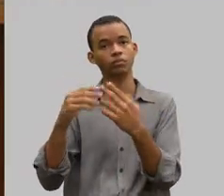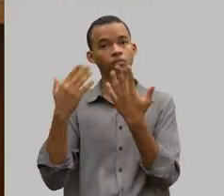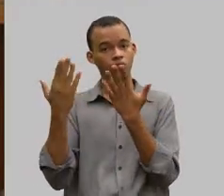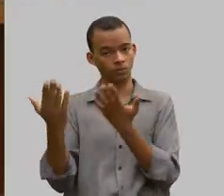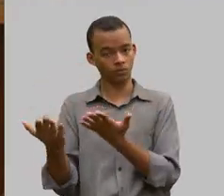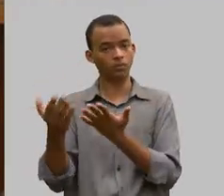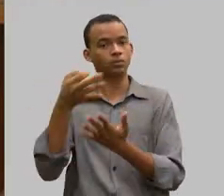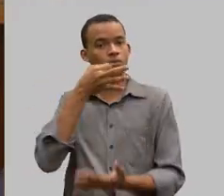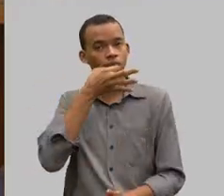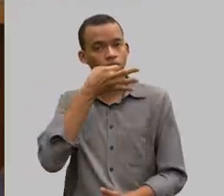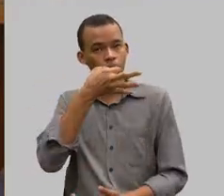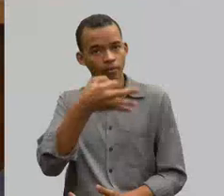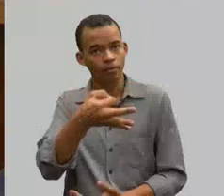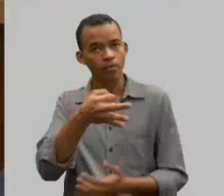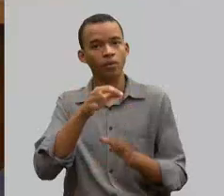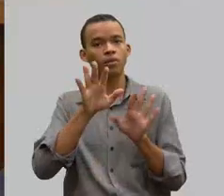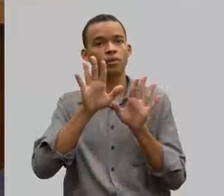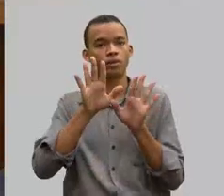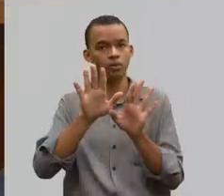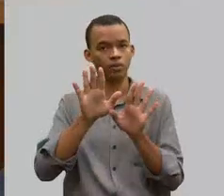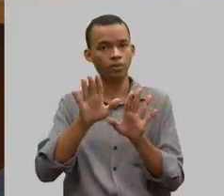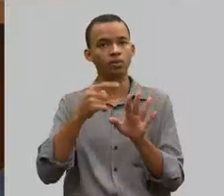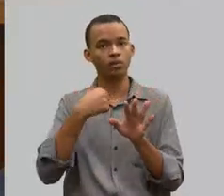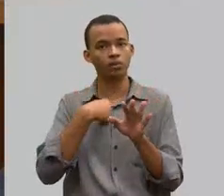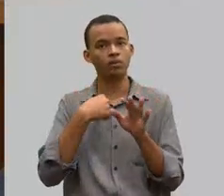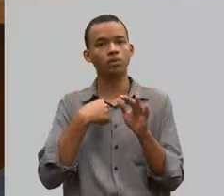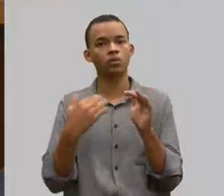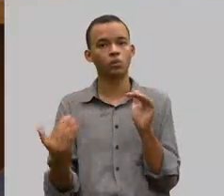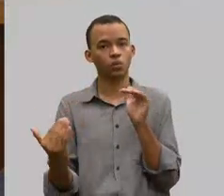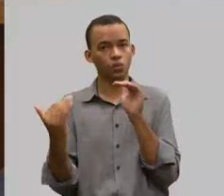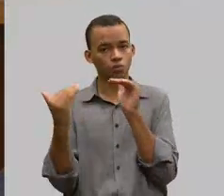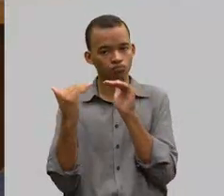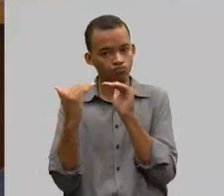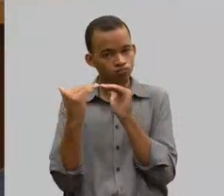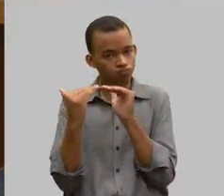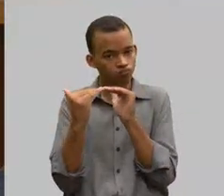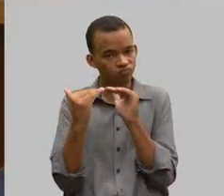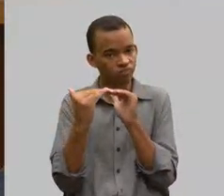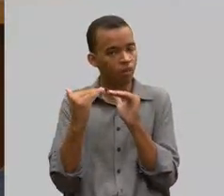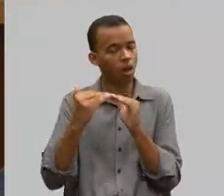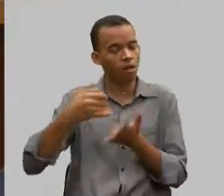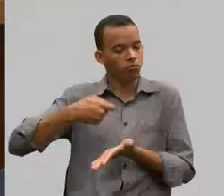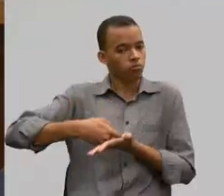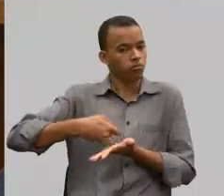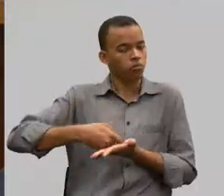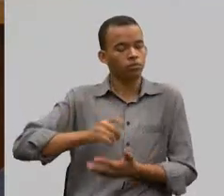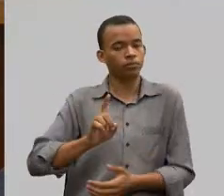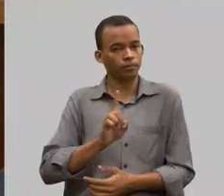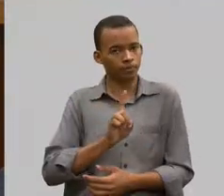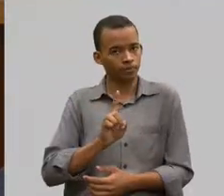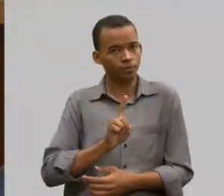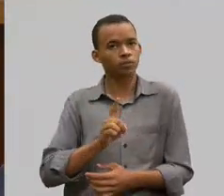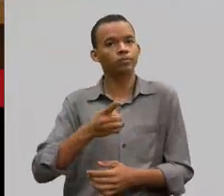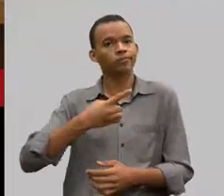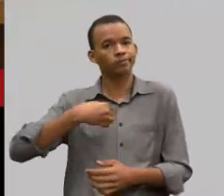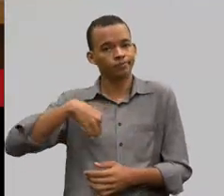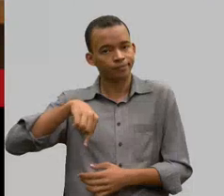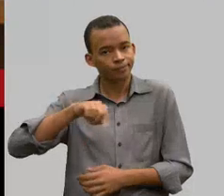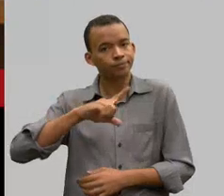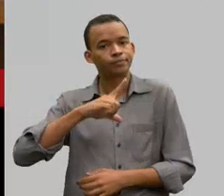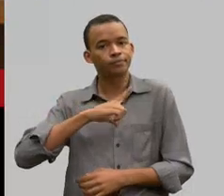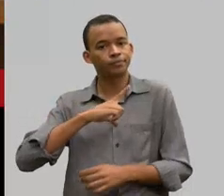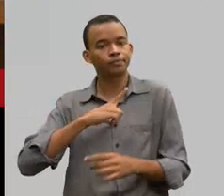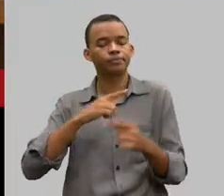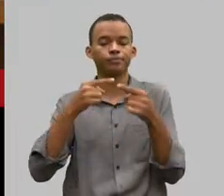excelência mas não sou obrigado a concordar com a opinião de vossa excelência e nós divergimos em muitas coisas a